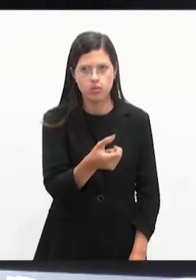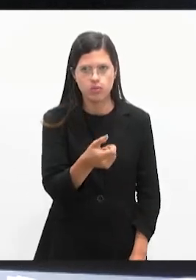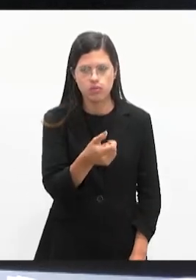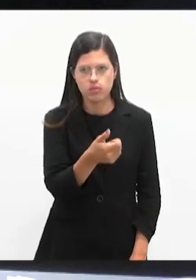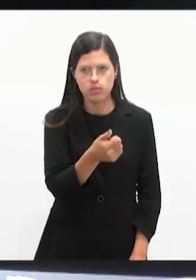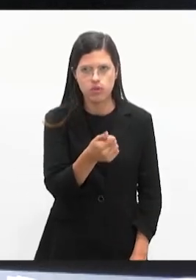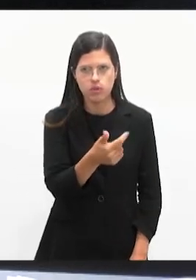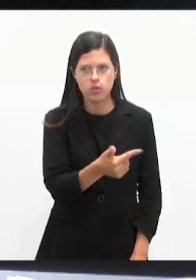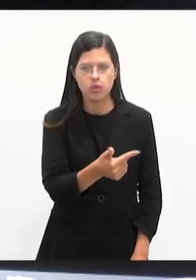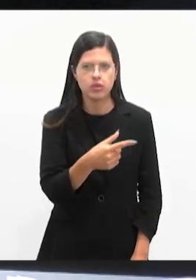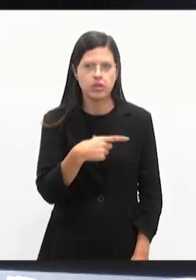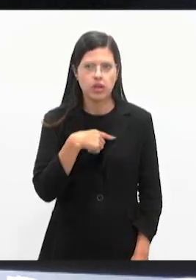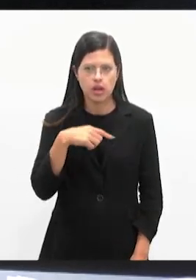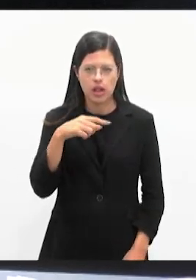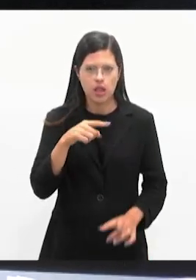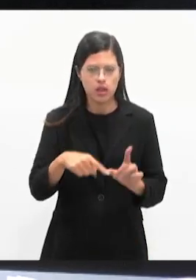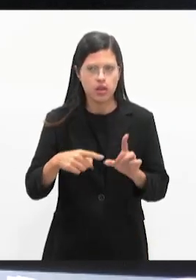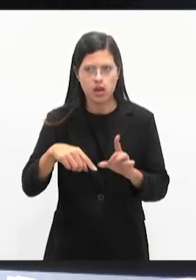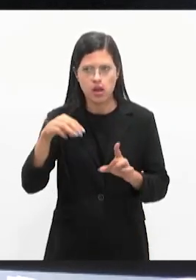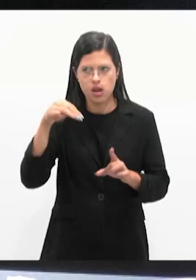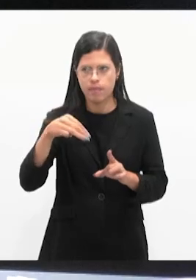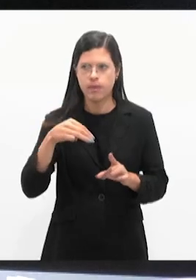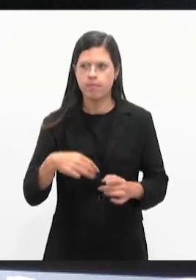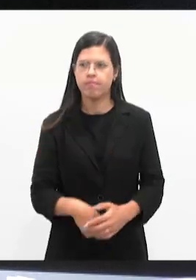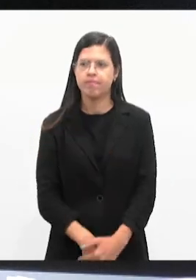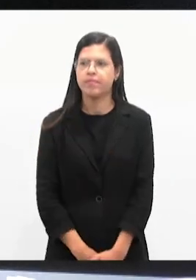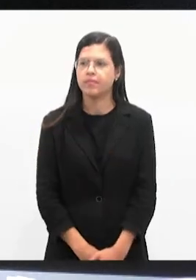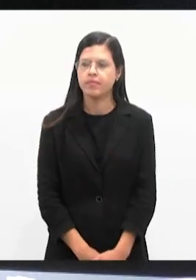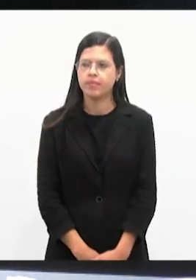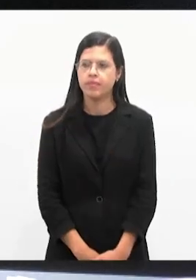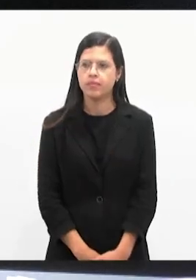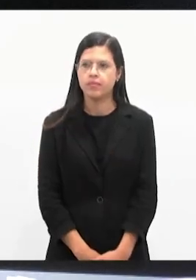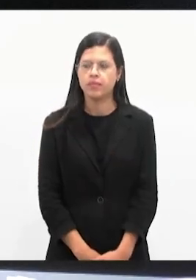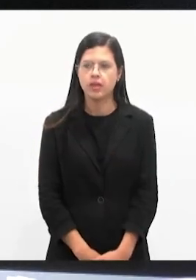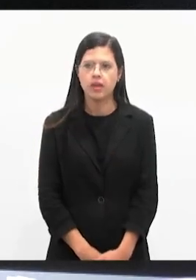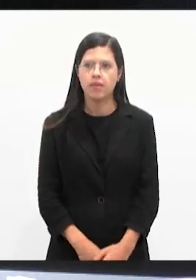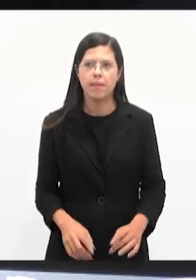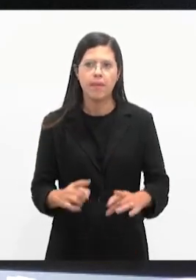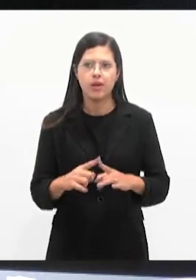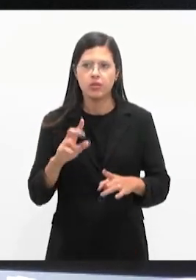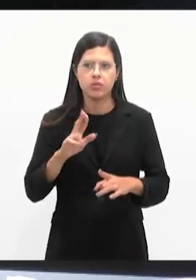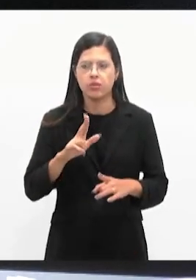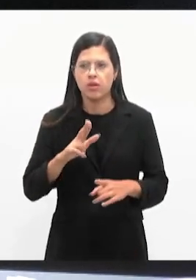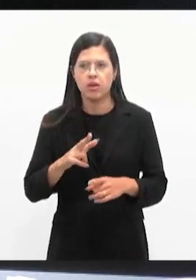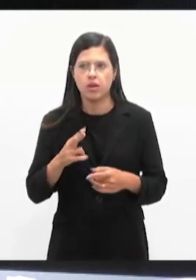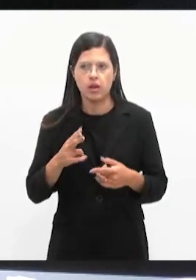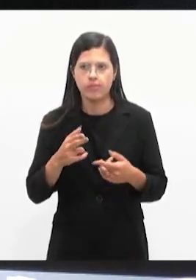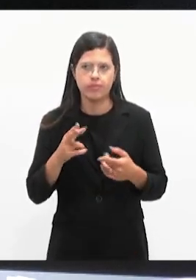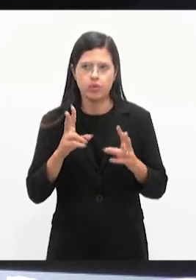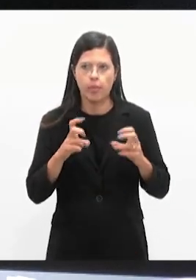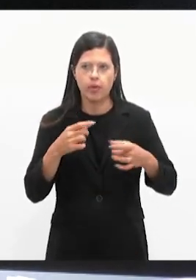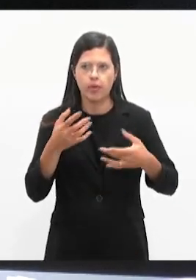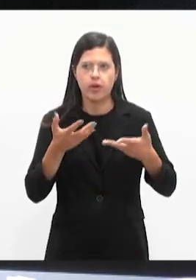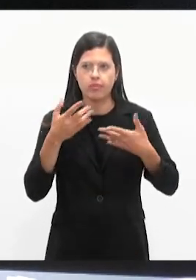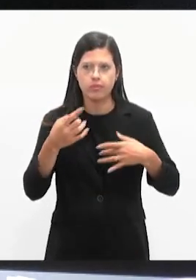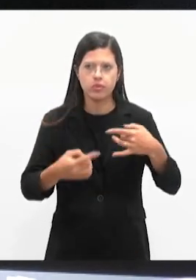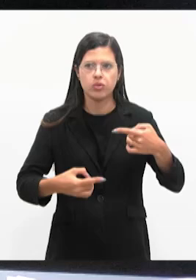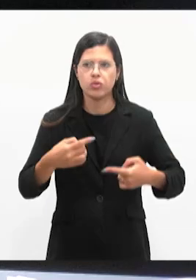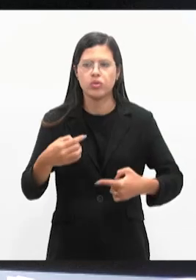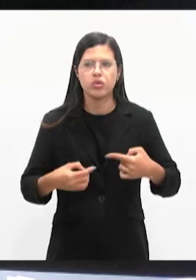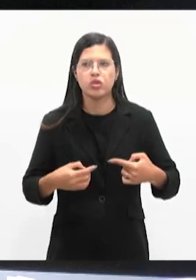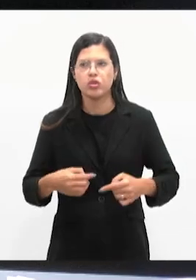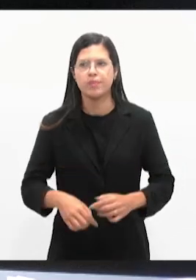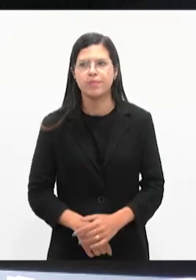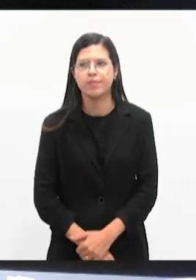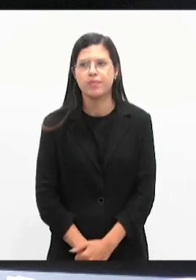M aí grudado. Mas não é isso que eu queria discutir, é só um erro redacional. É